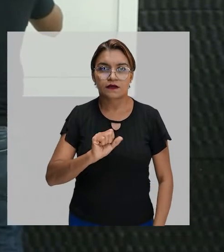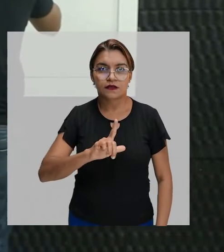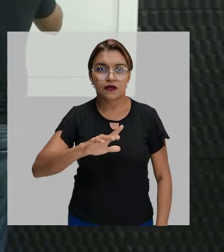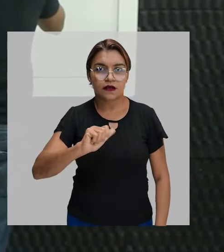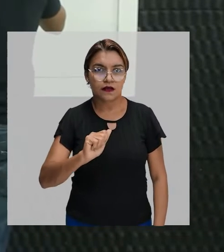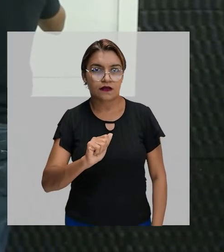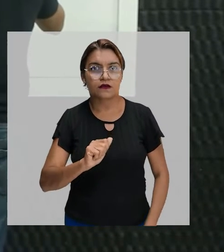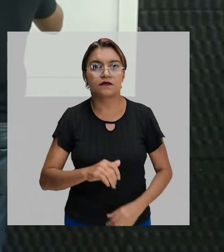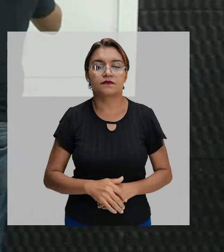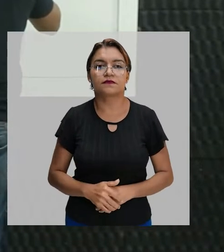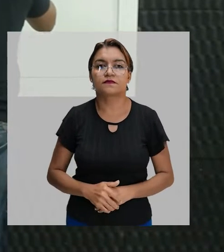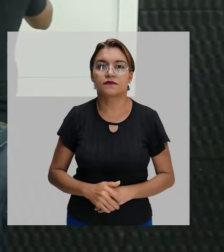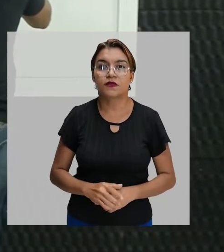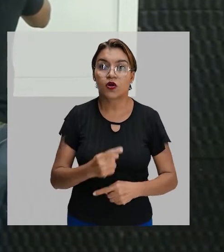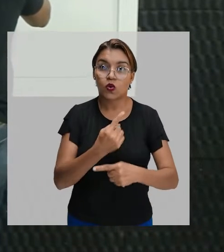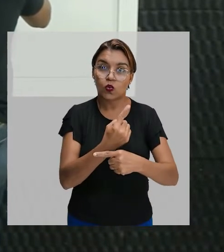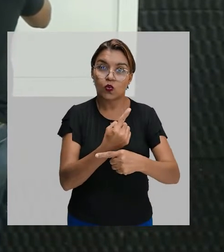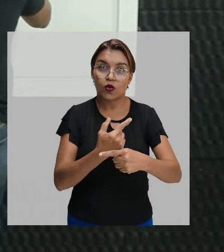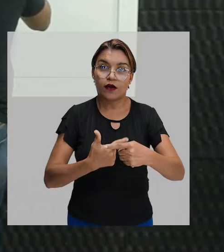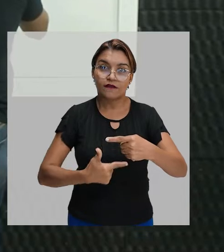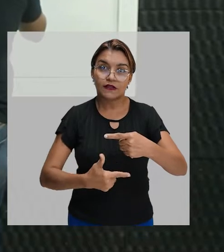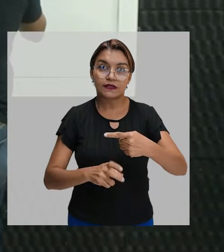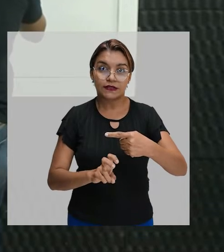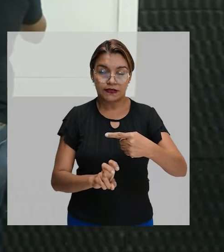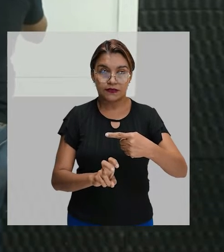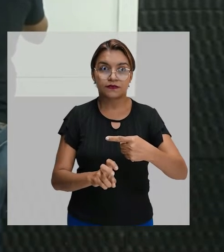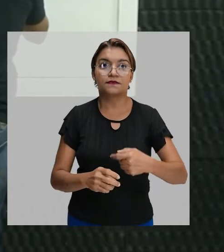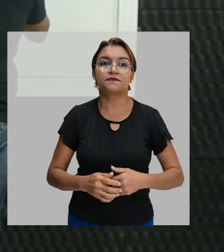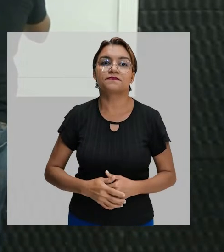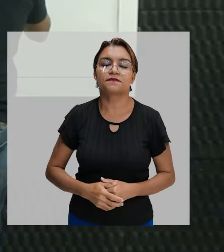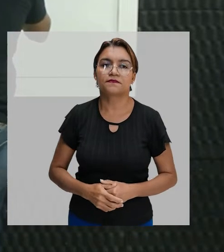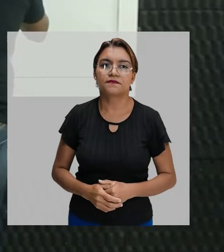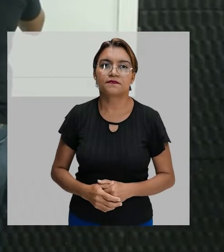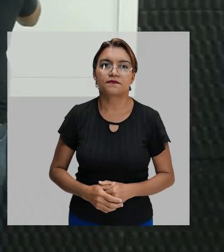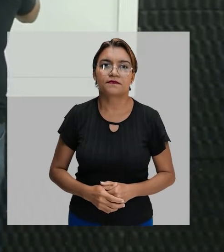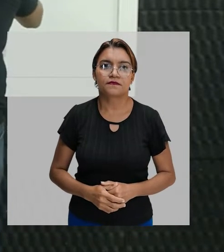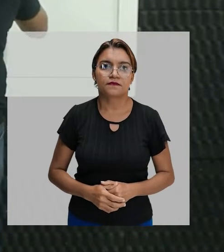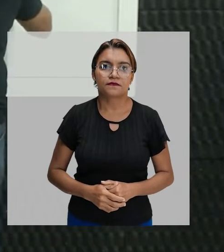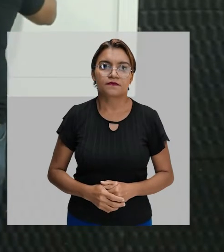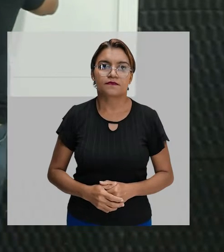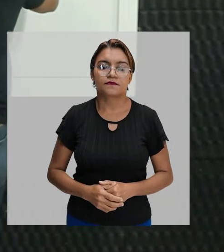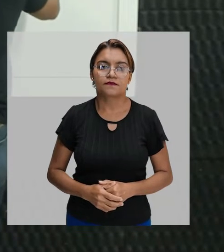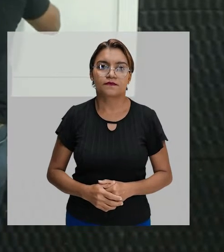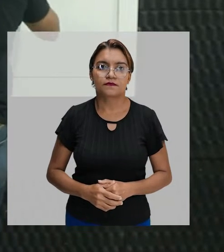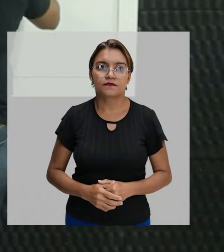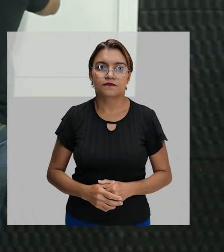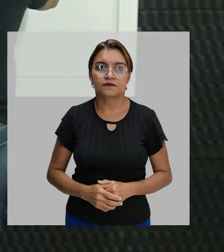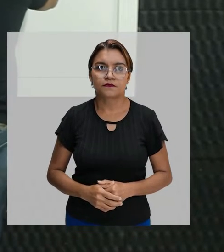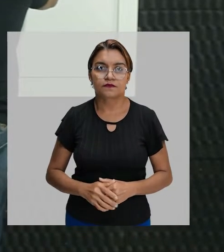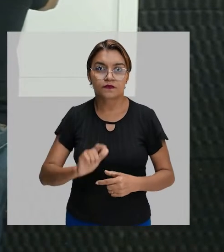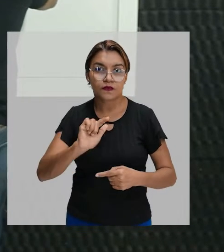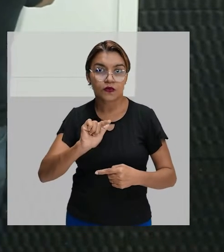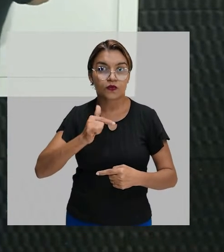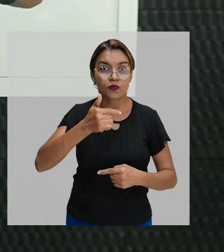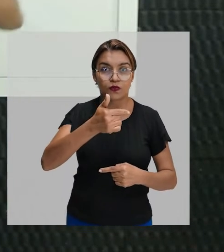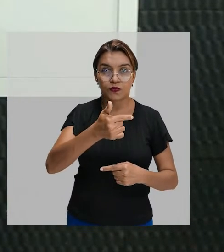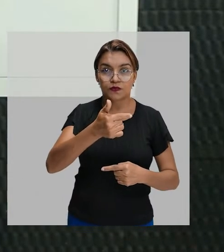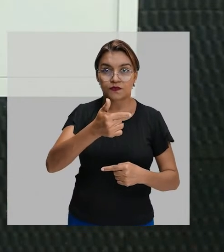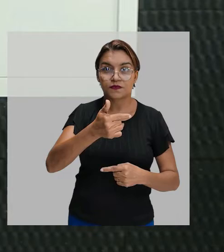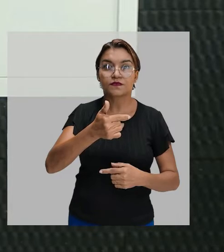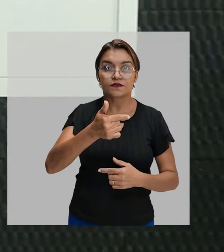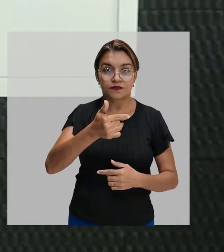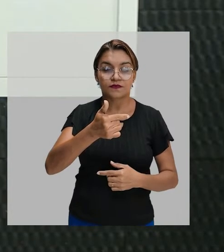é uma escala 1 para 25 beleza é levado ao quadrado